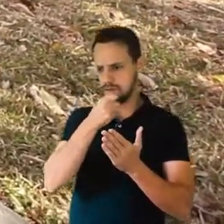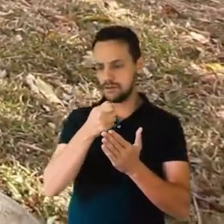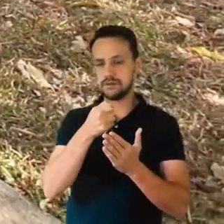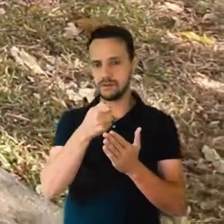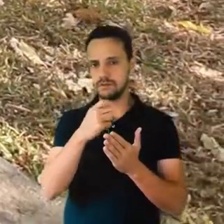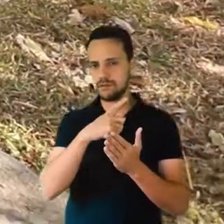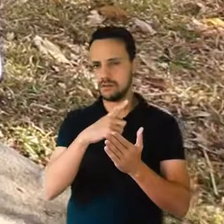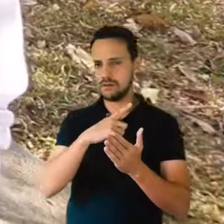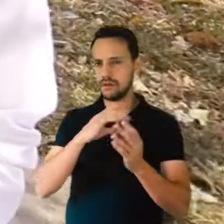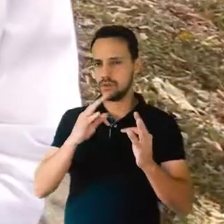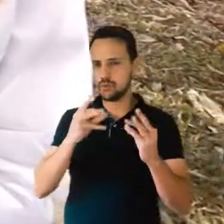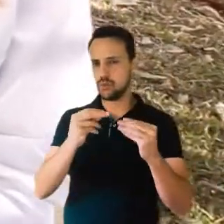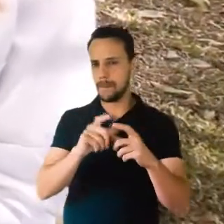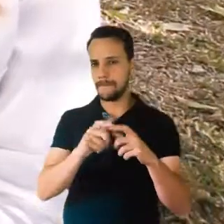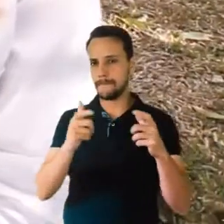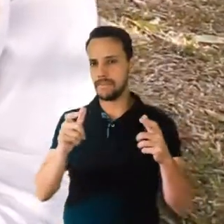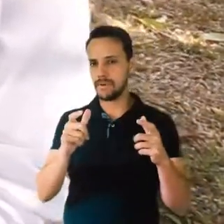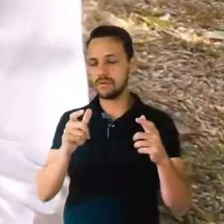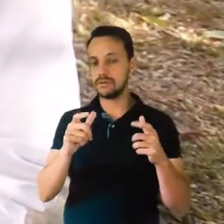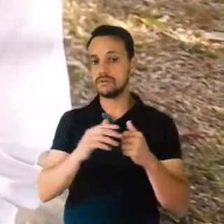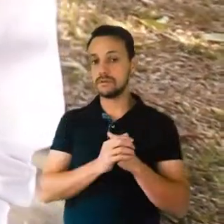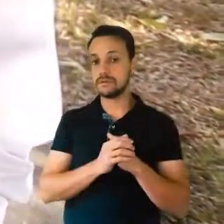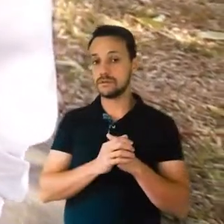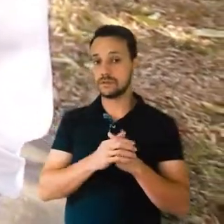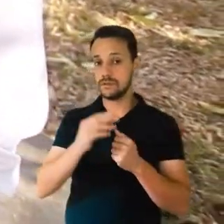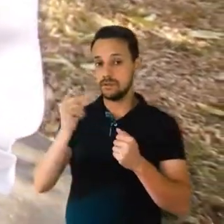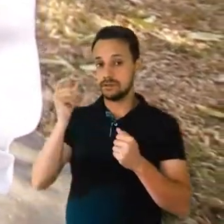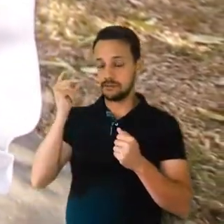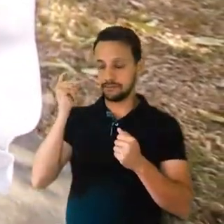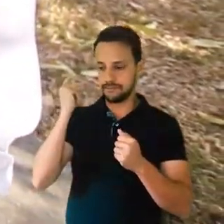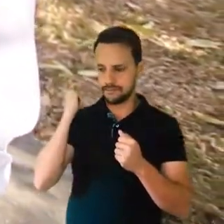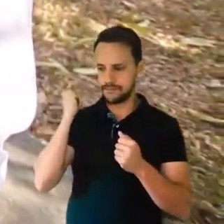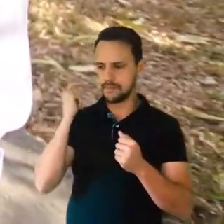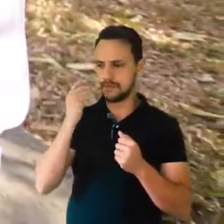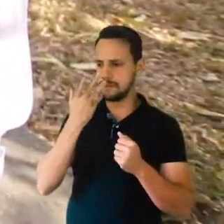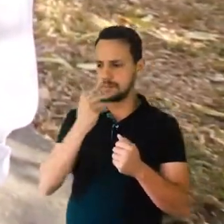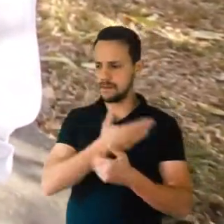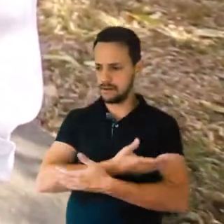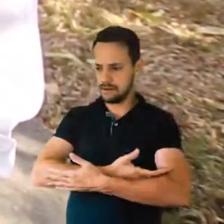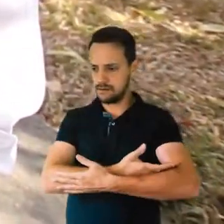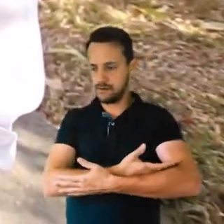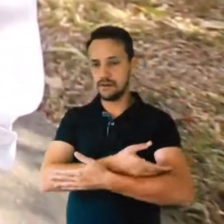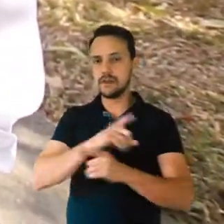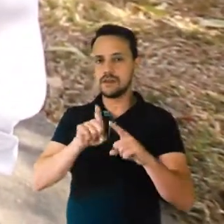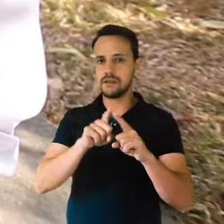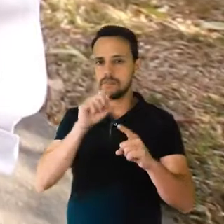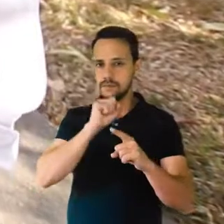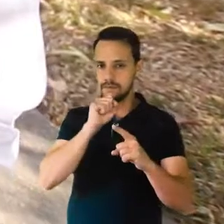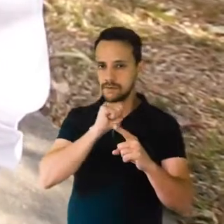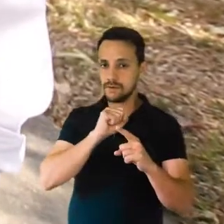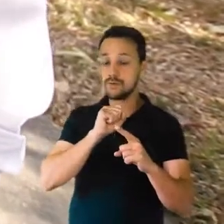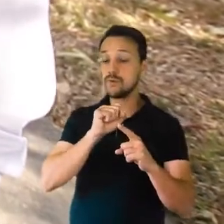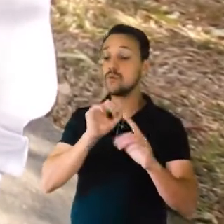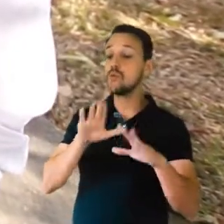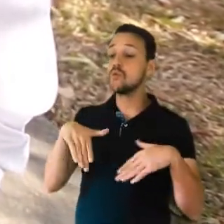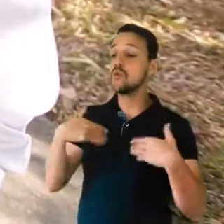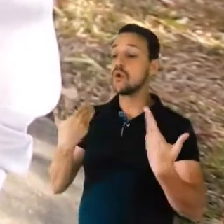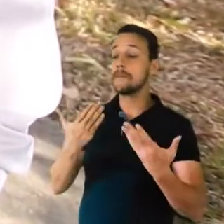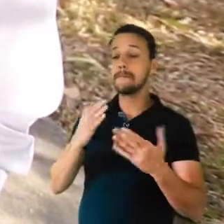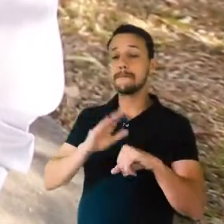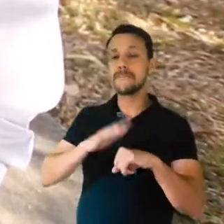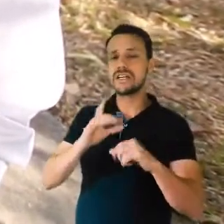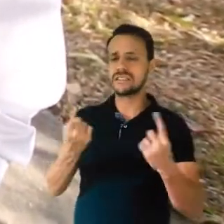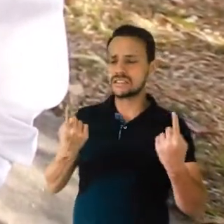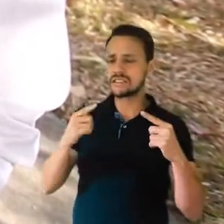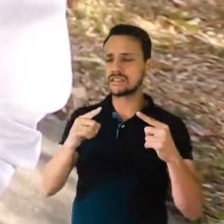que você atende praticamente todos os atendidos. Sim. Criança, bebê, né? Dos bebezinhos até os idosos, né? Qual